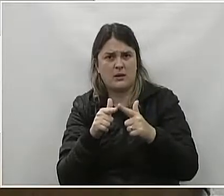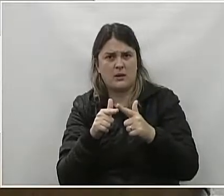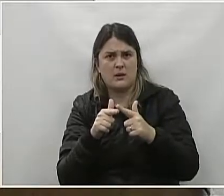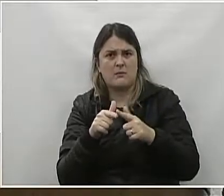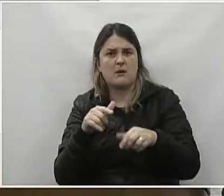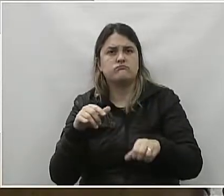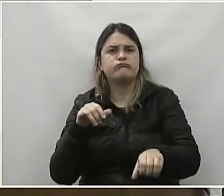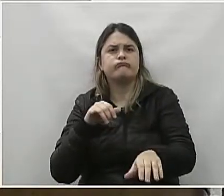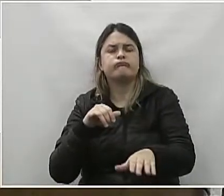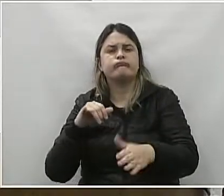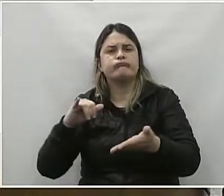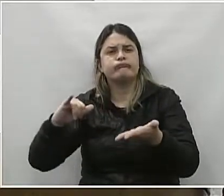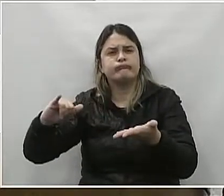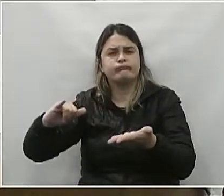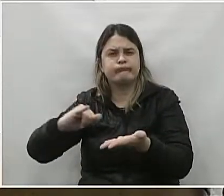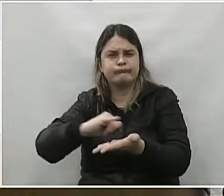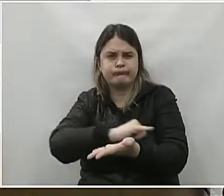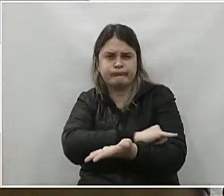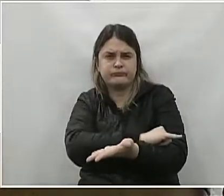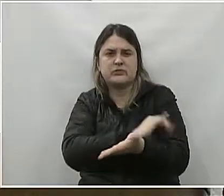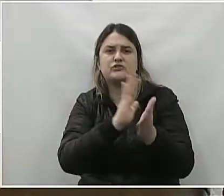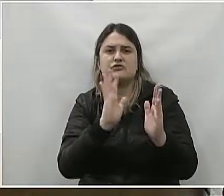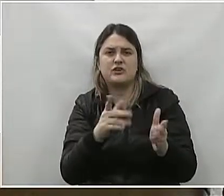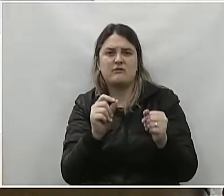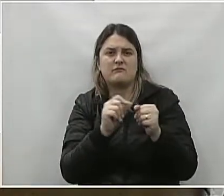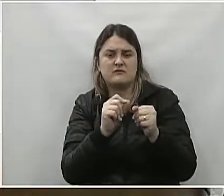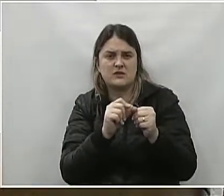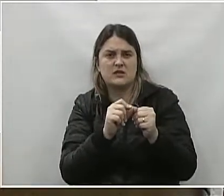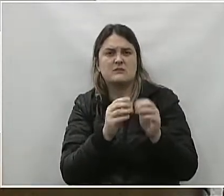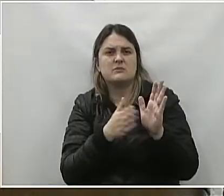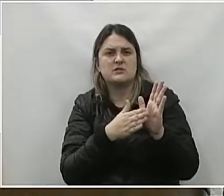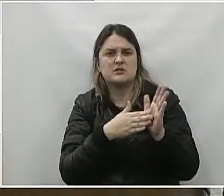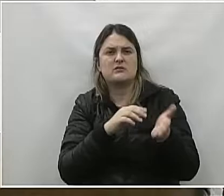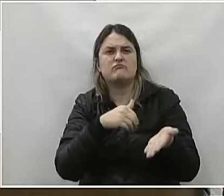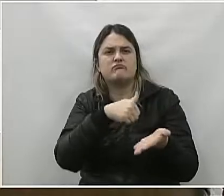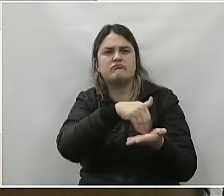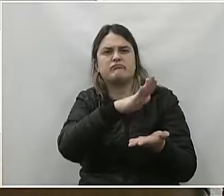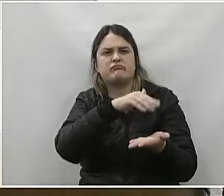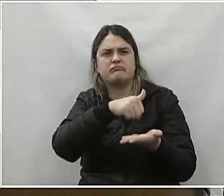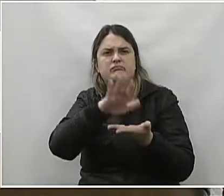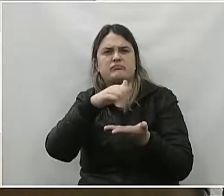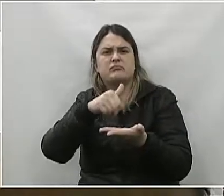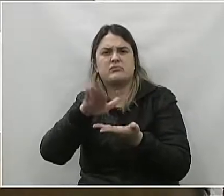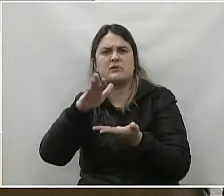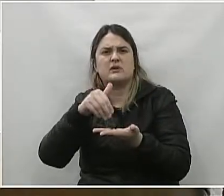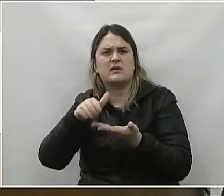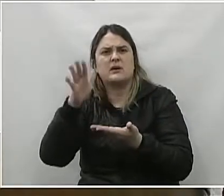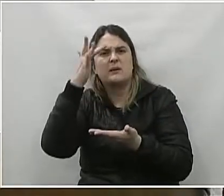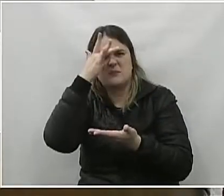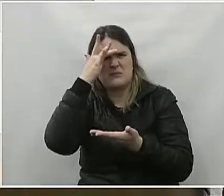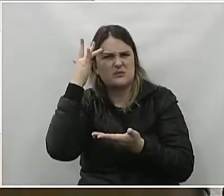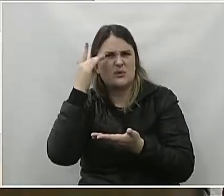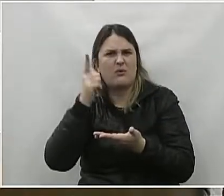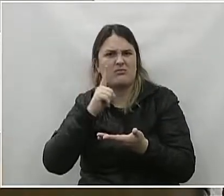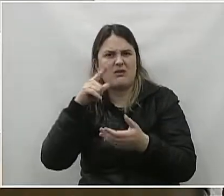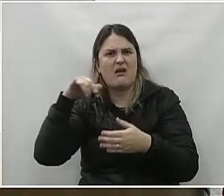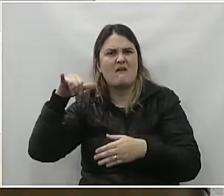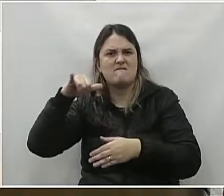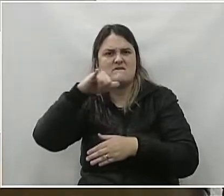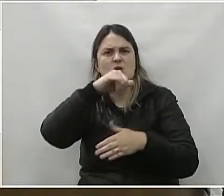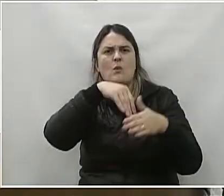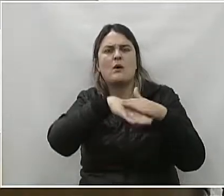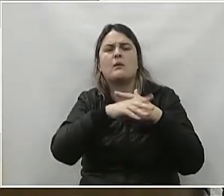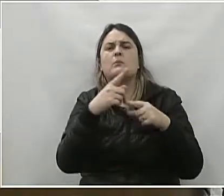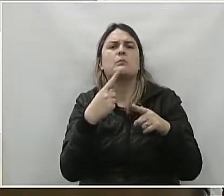do aeroporto. Já entraram com pedido de despejo, né, de todas as pessoas que têm hangar lá. Por